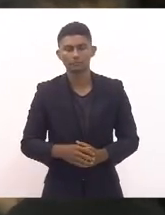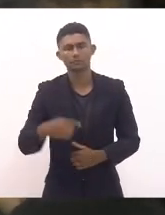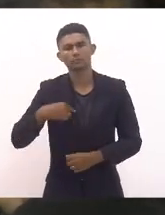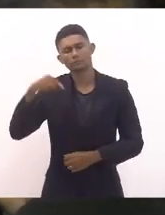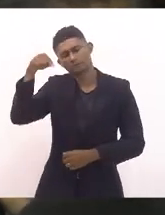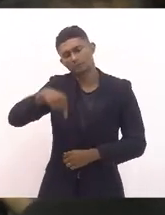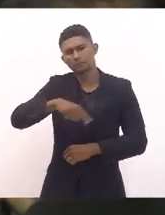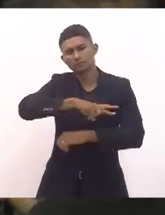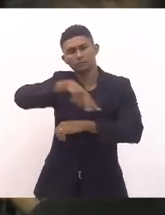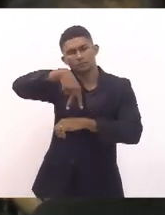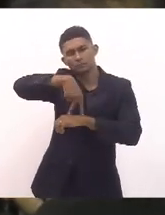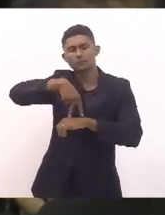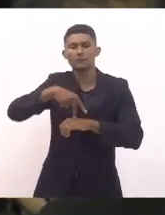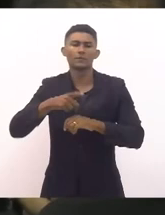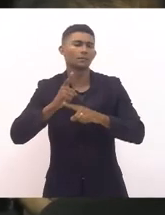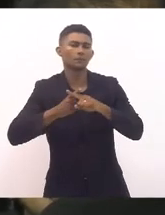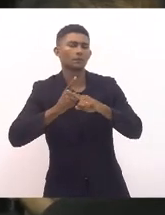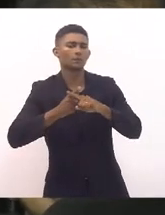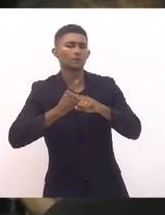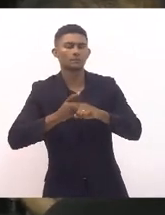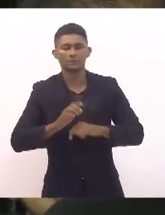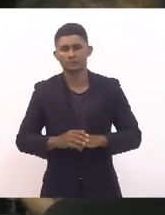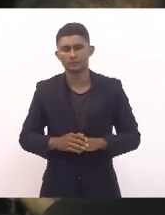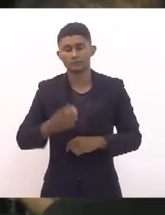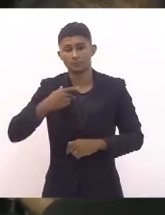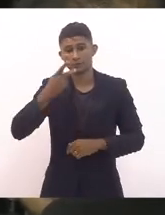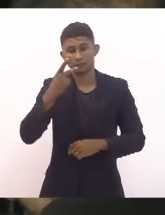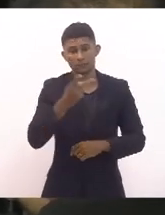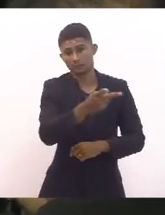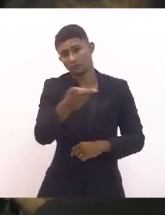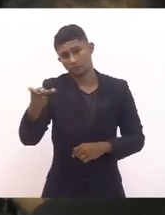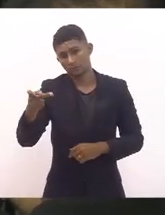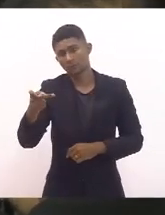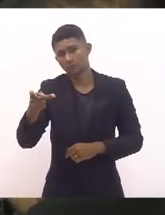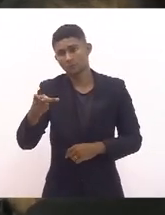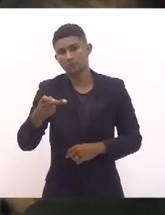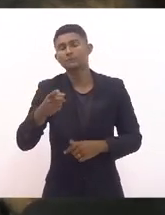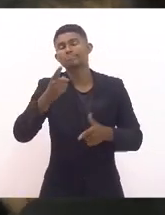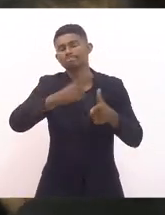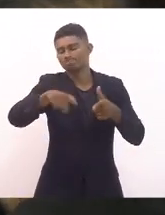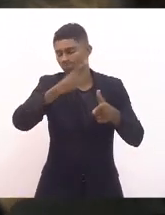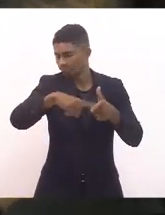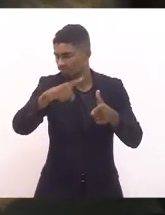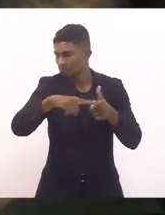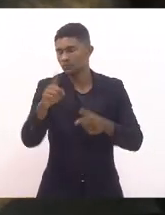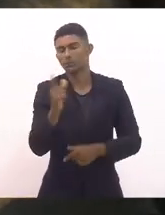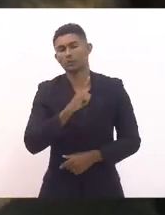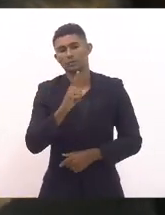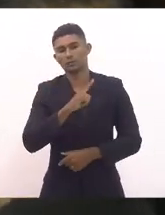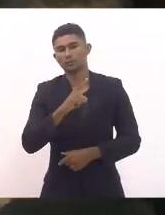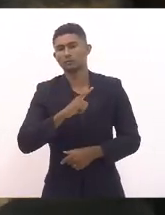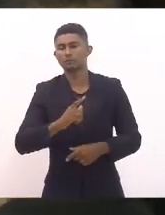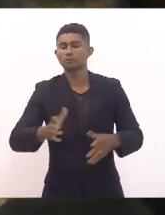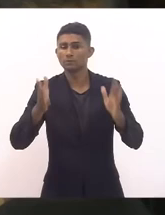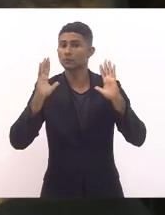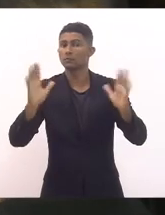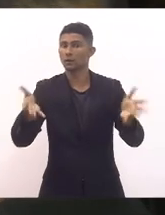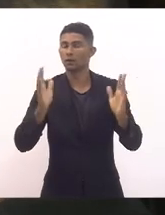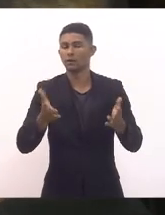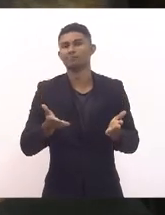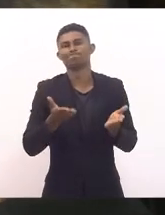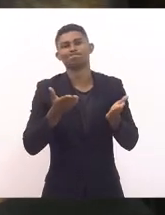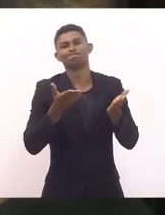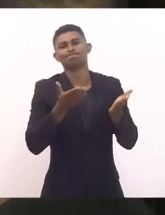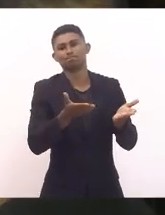essa tribuna falar e registrar um problema que já está instalado